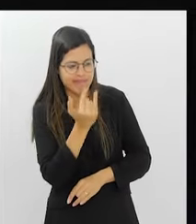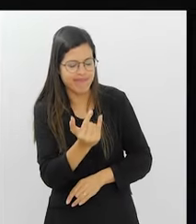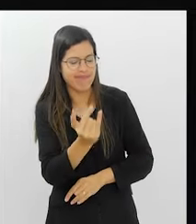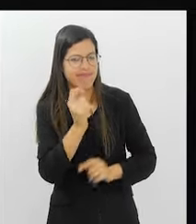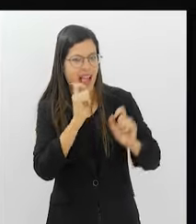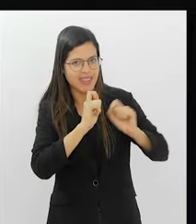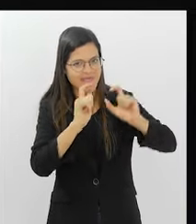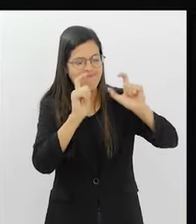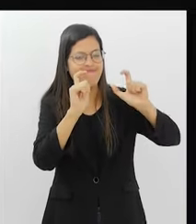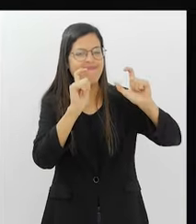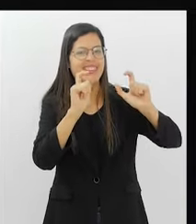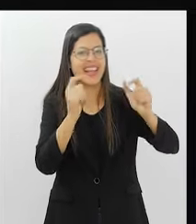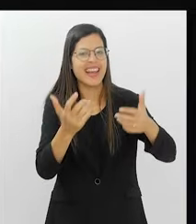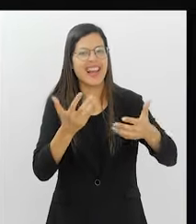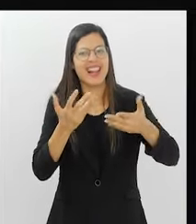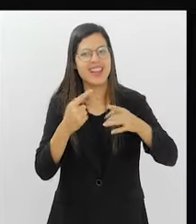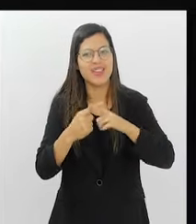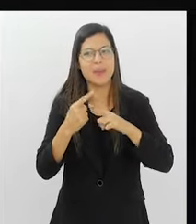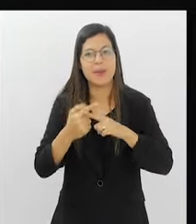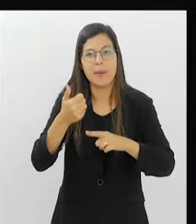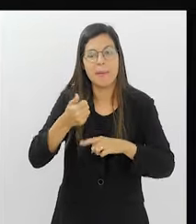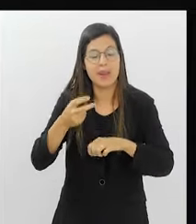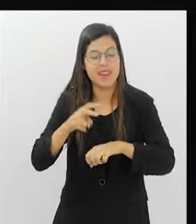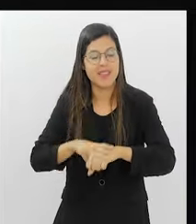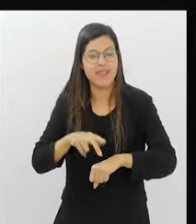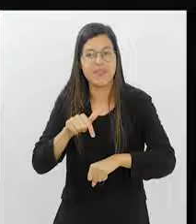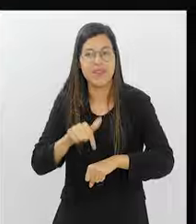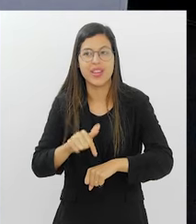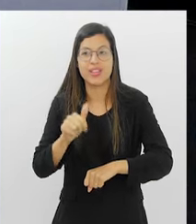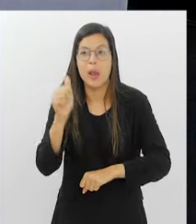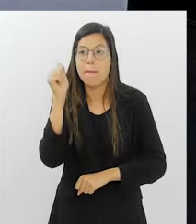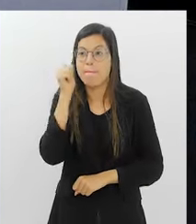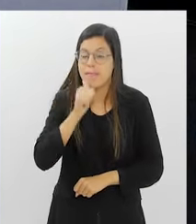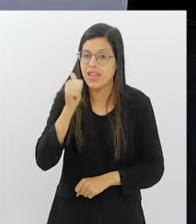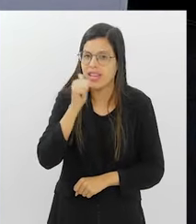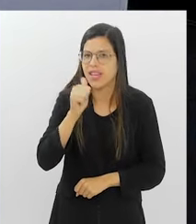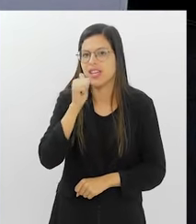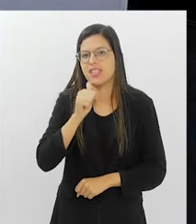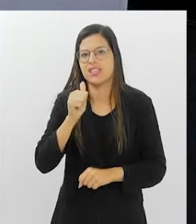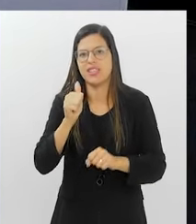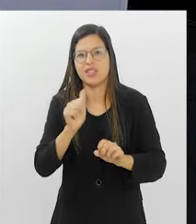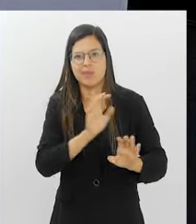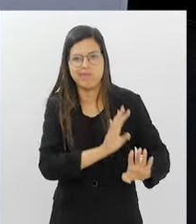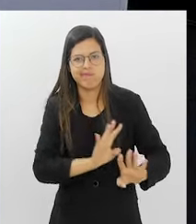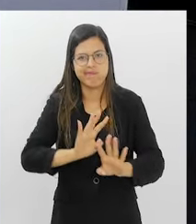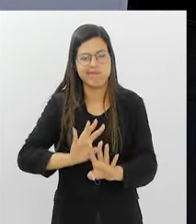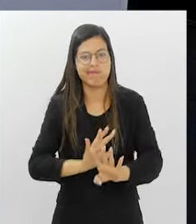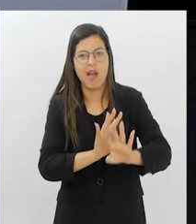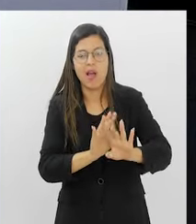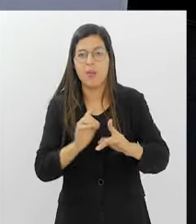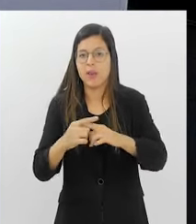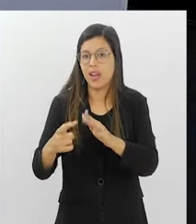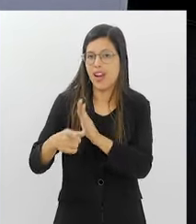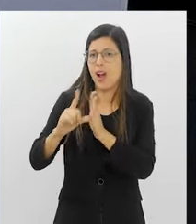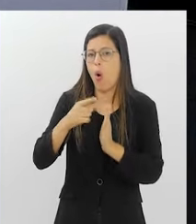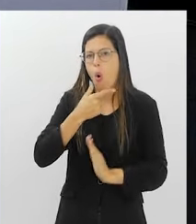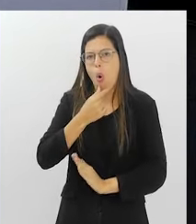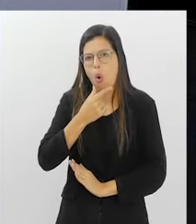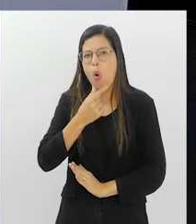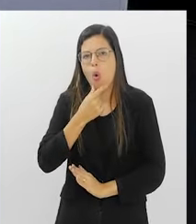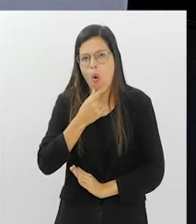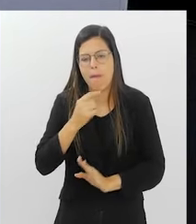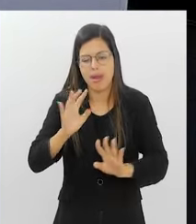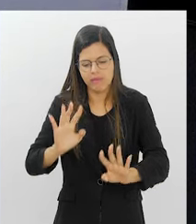querendo é querendo porque foi a primeira vez eu acho que foi lançado meninas no carnaval eram muitos homens na comissão de frente